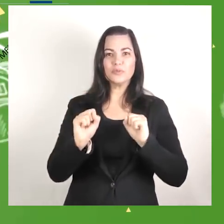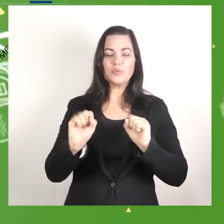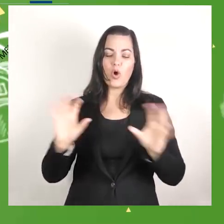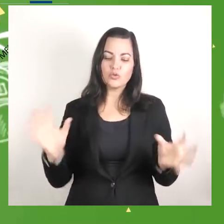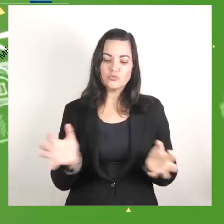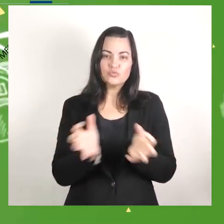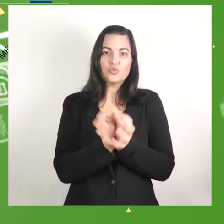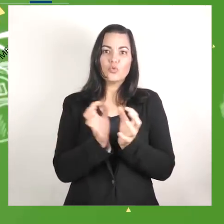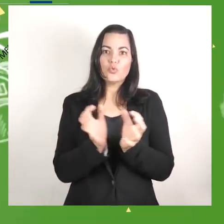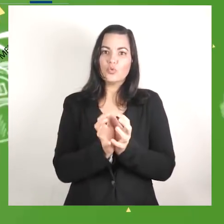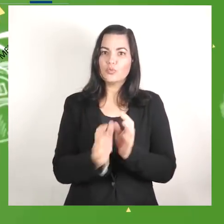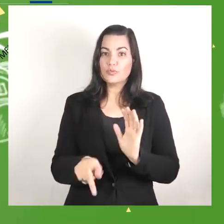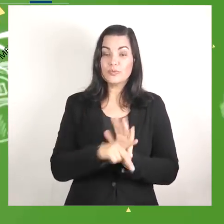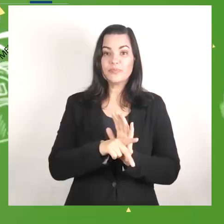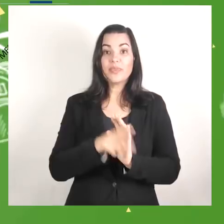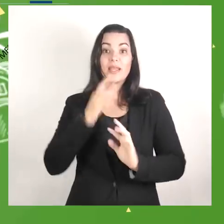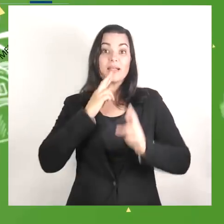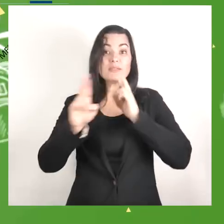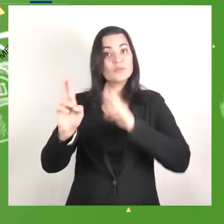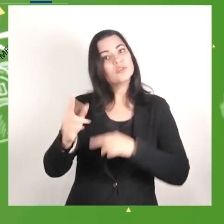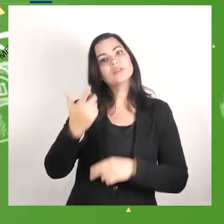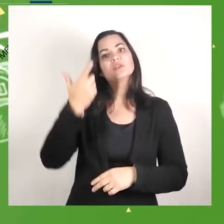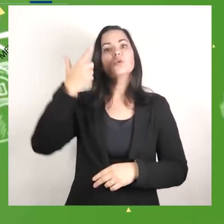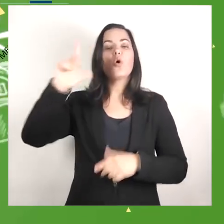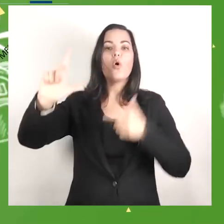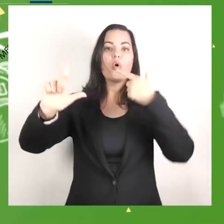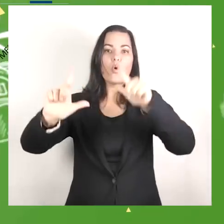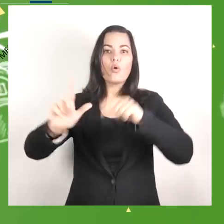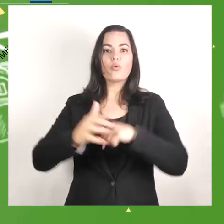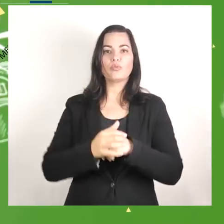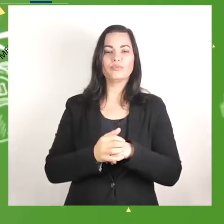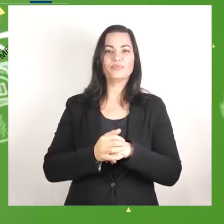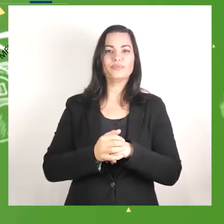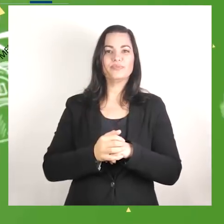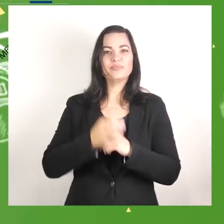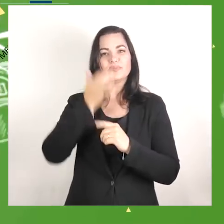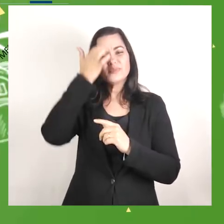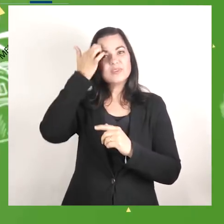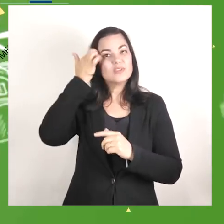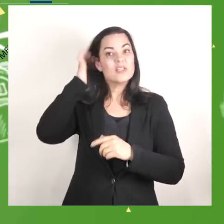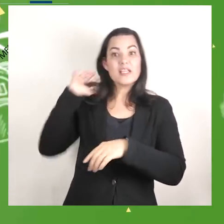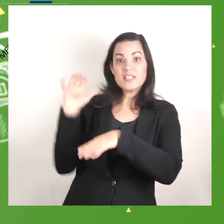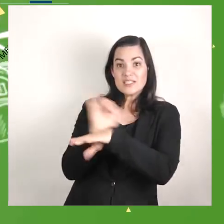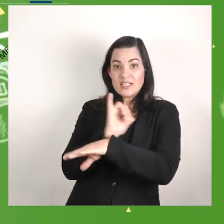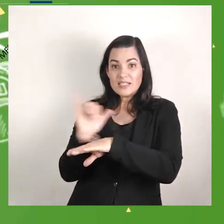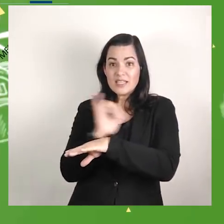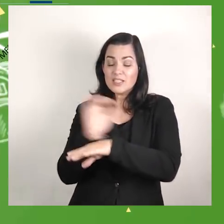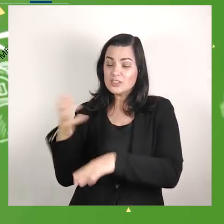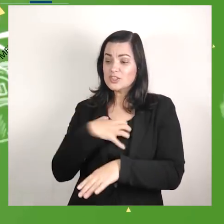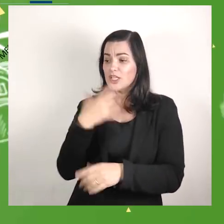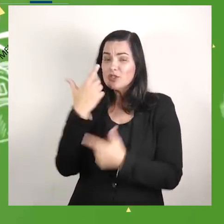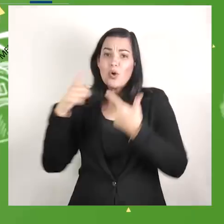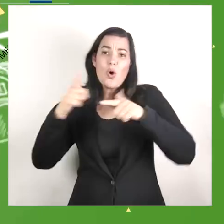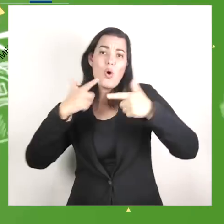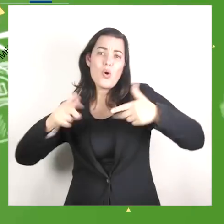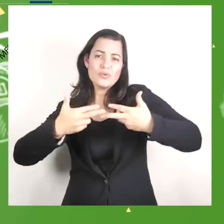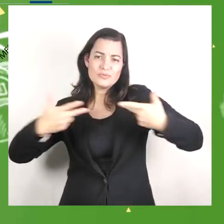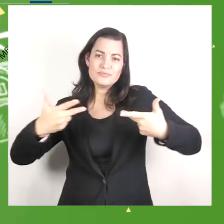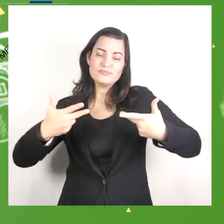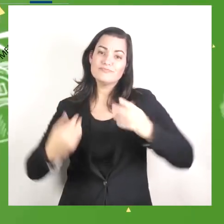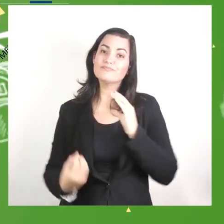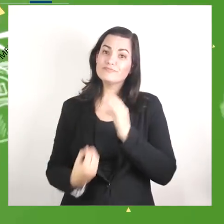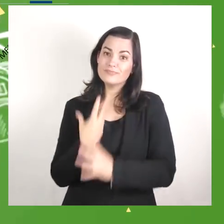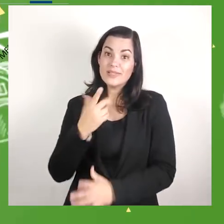agrupados. Outras respostas, estratégias das mais diversas formas